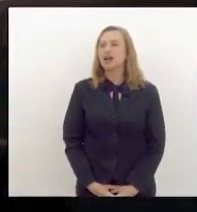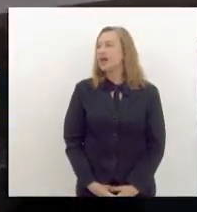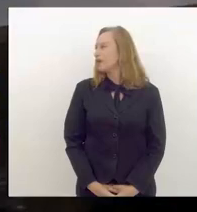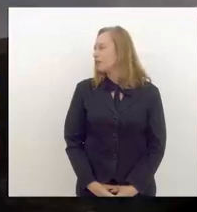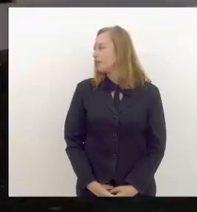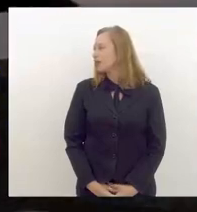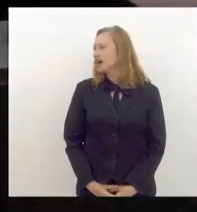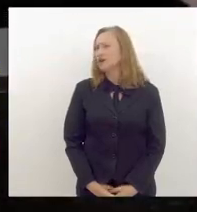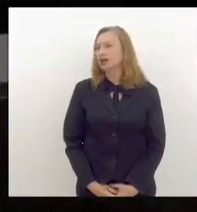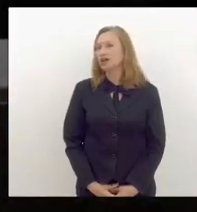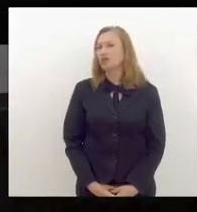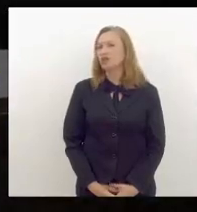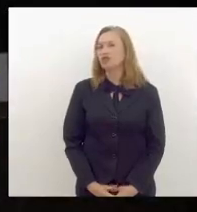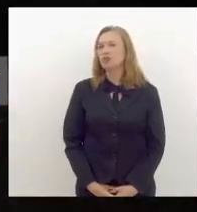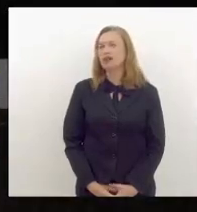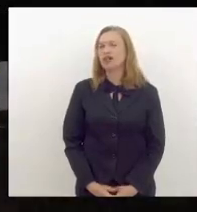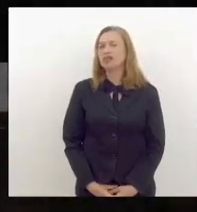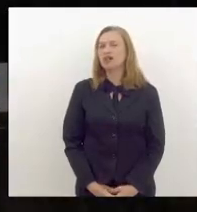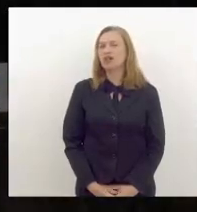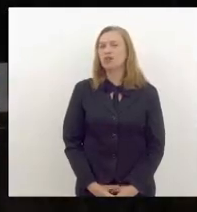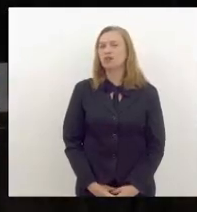E aí